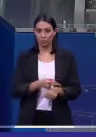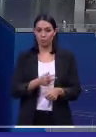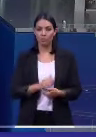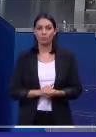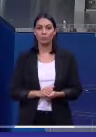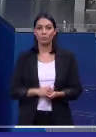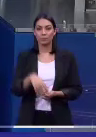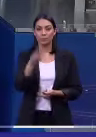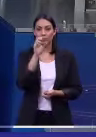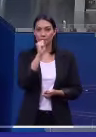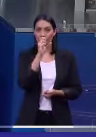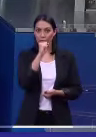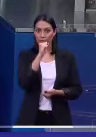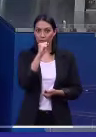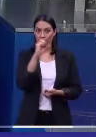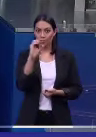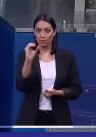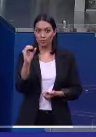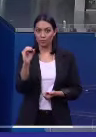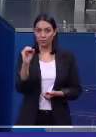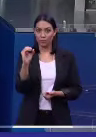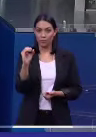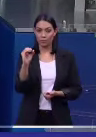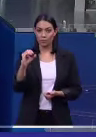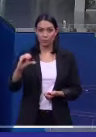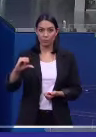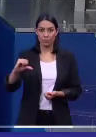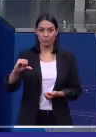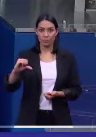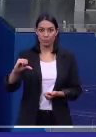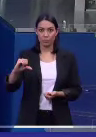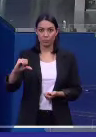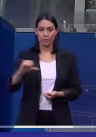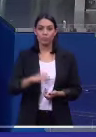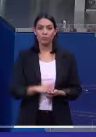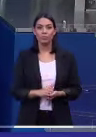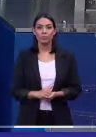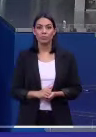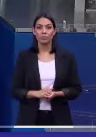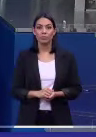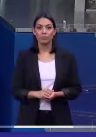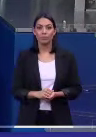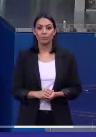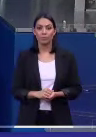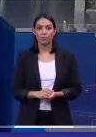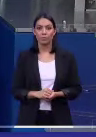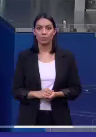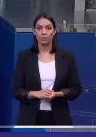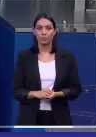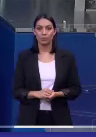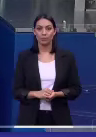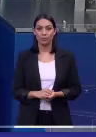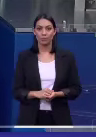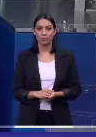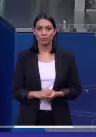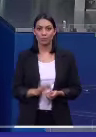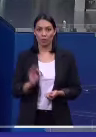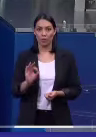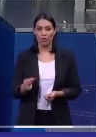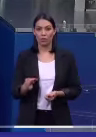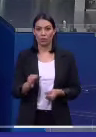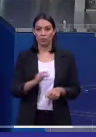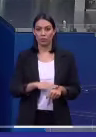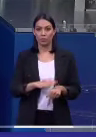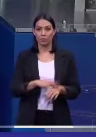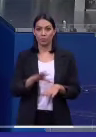Bola laranja, número 09. Laranja, 09. Já acompanhamos o sorteio da Mega